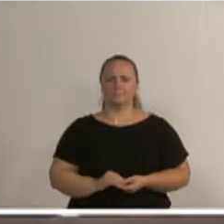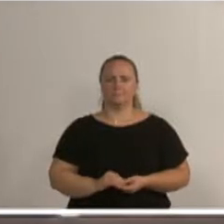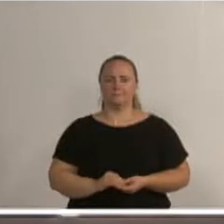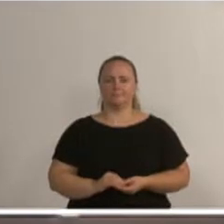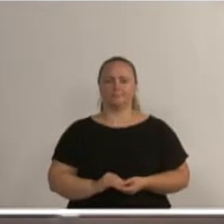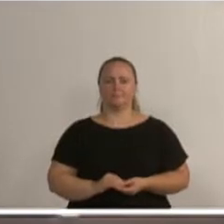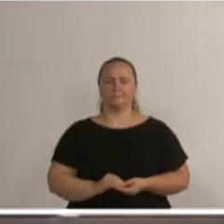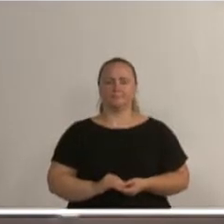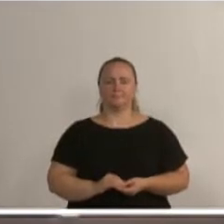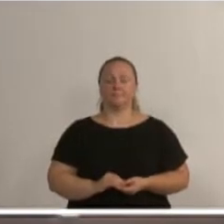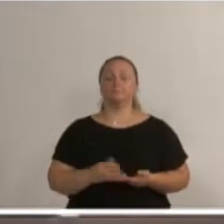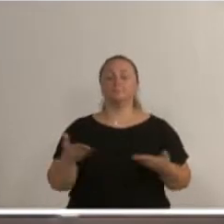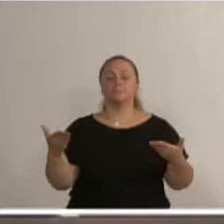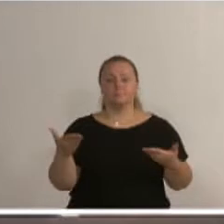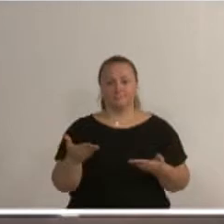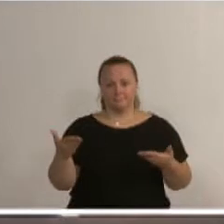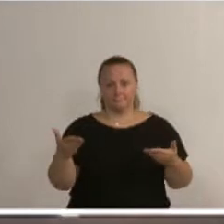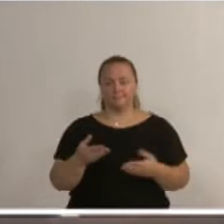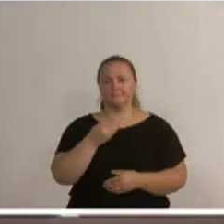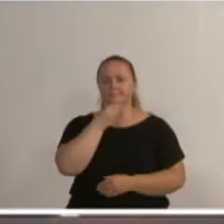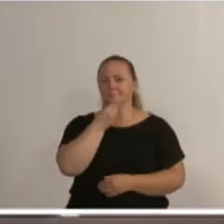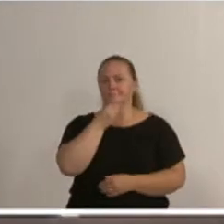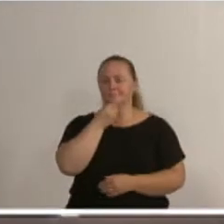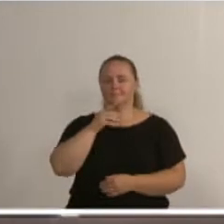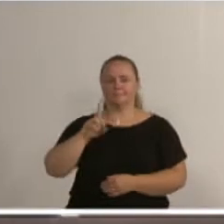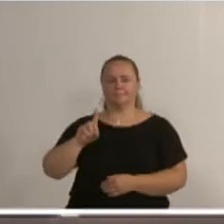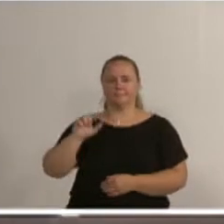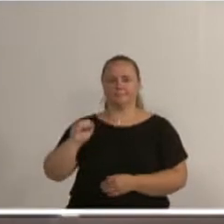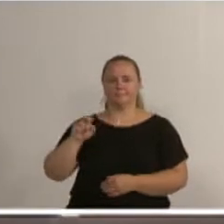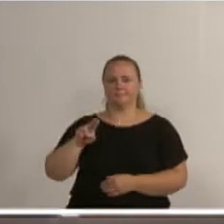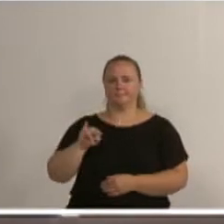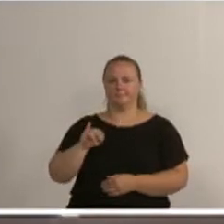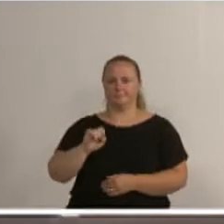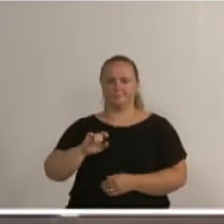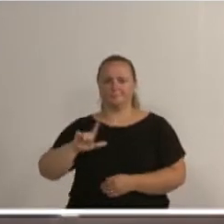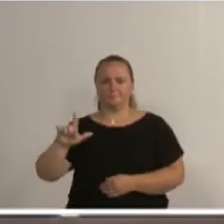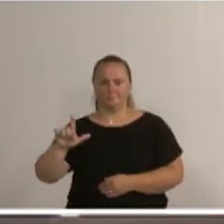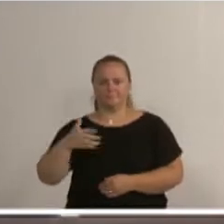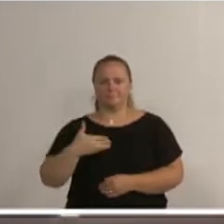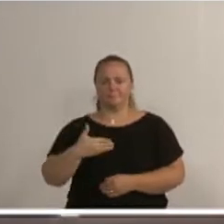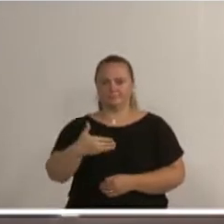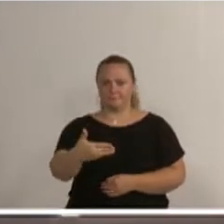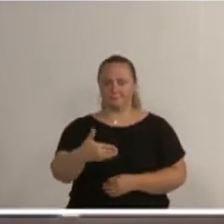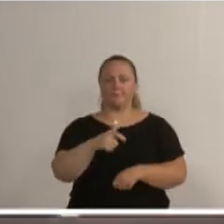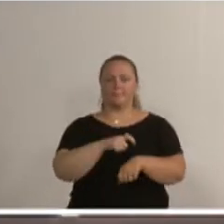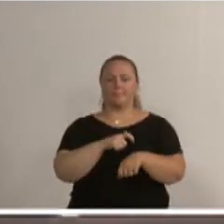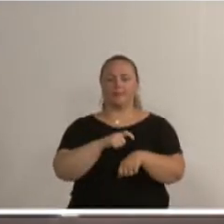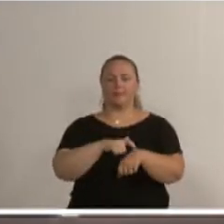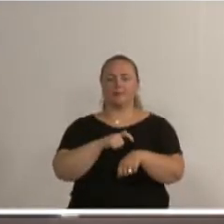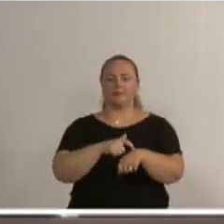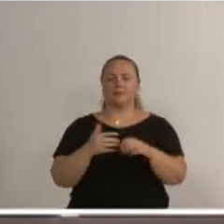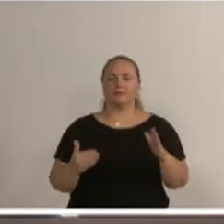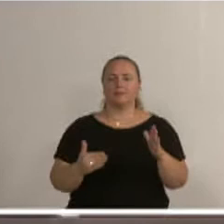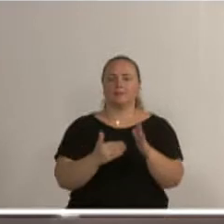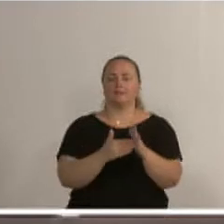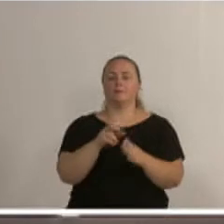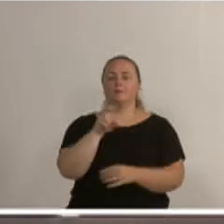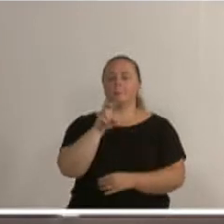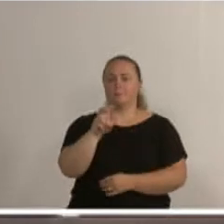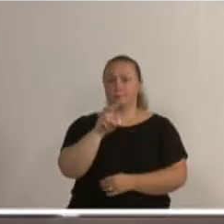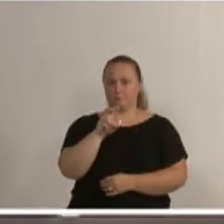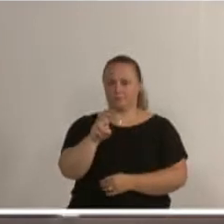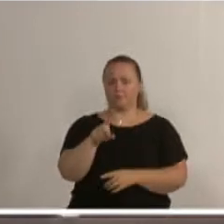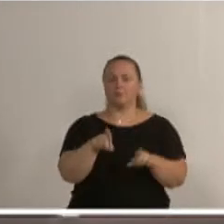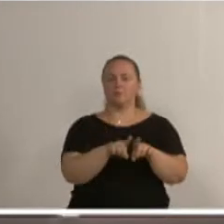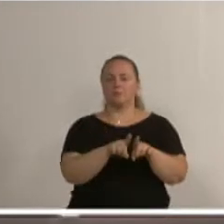senhor Daniel vai fazer uso da palavra. Senhor Daniel, o senhor tem 5 minutos da mesa, tem a cedência